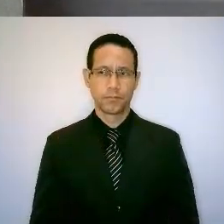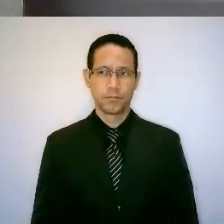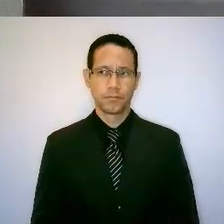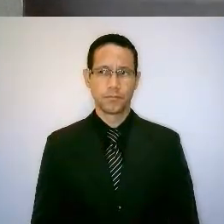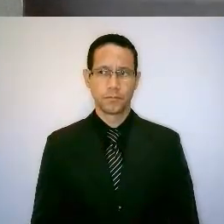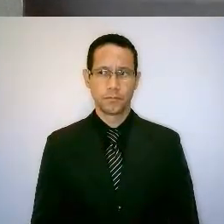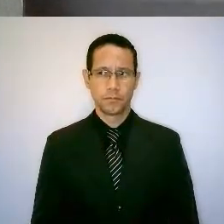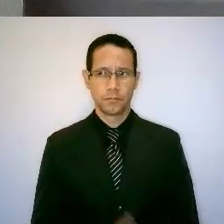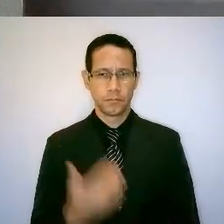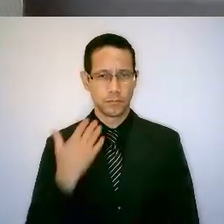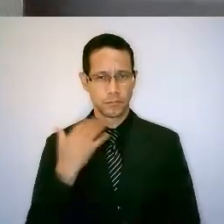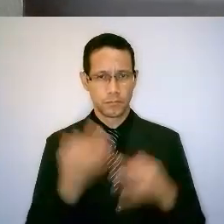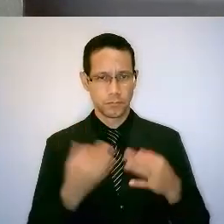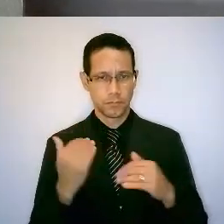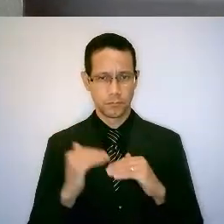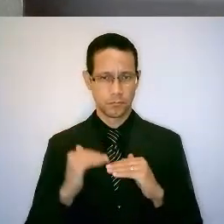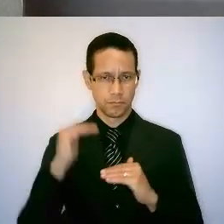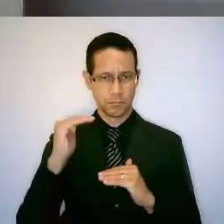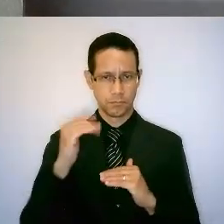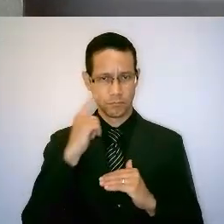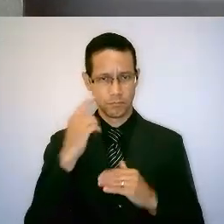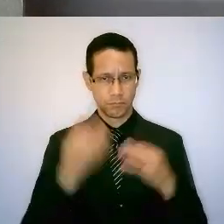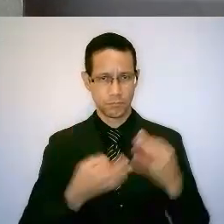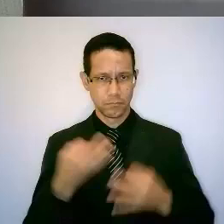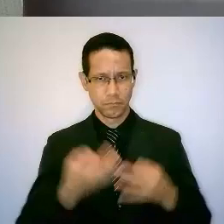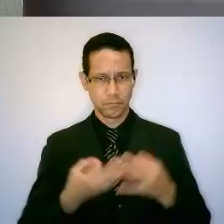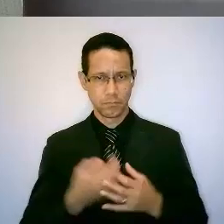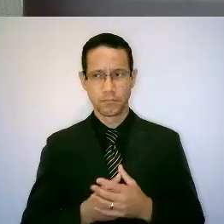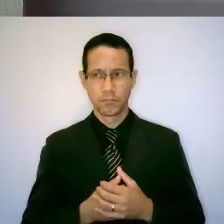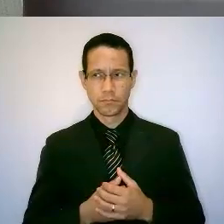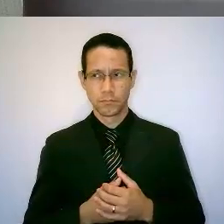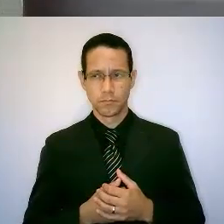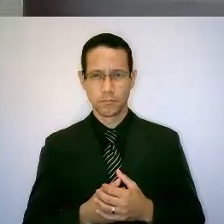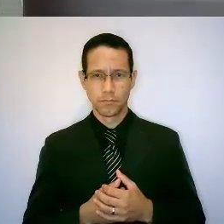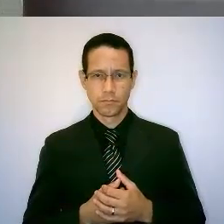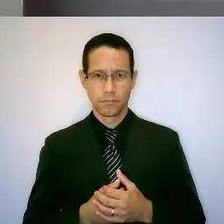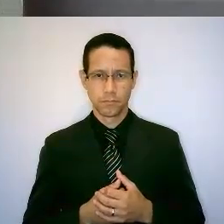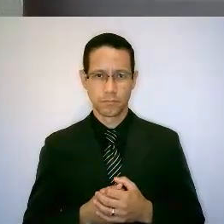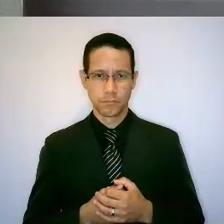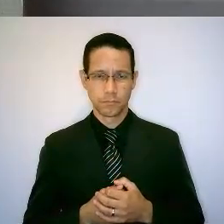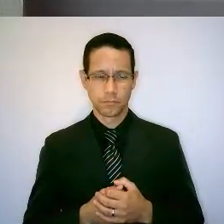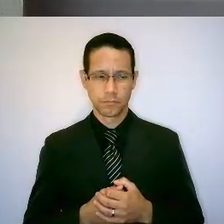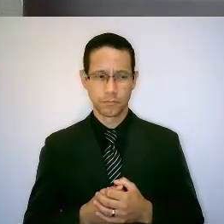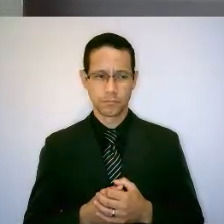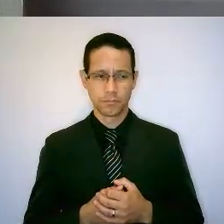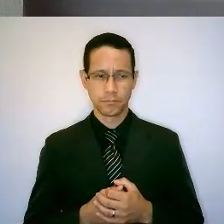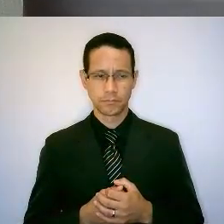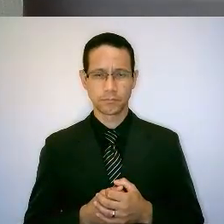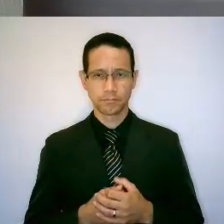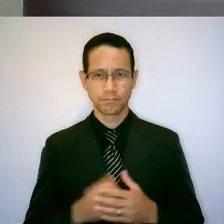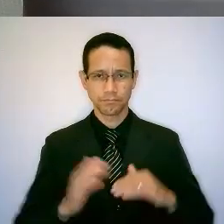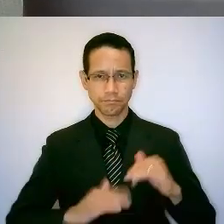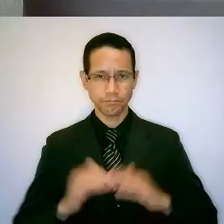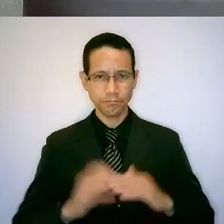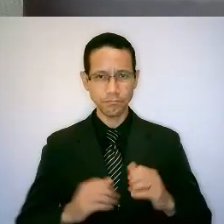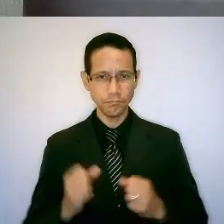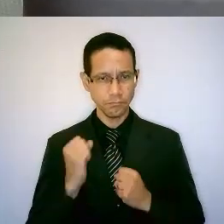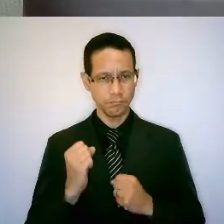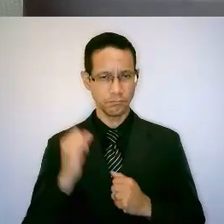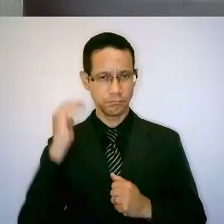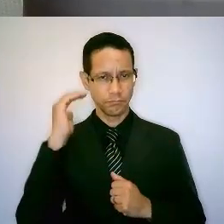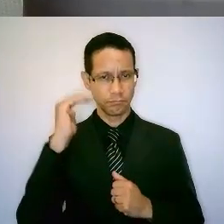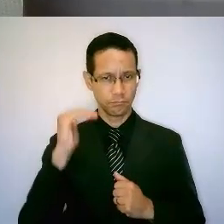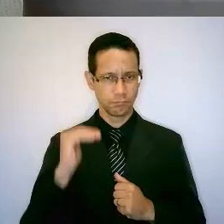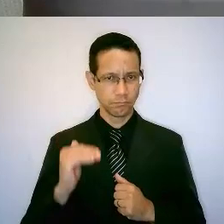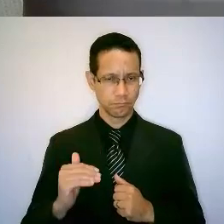gerar também fazendo referência mais ou menos ao que possa se presumir um exercício de um poder hierárquico a respeito de